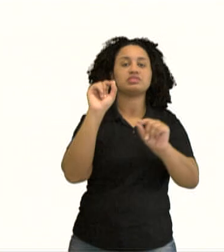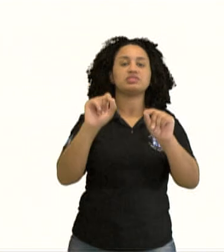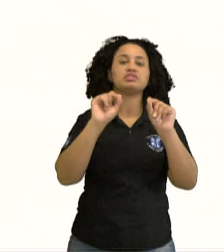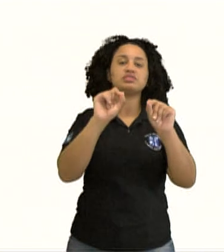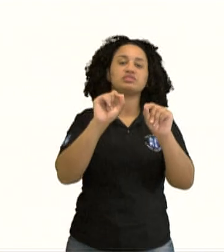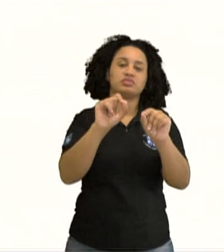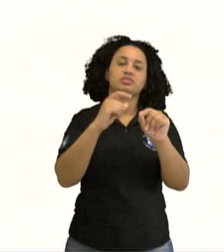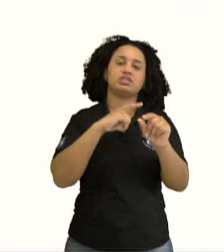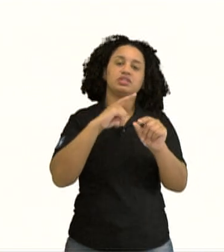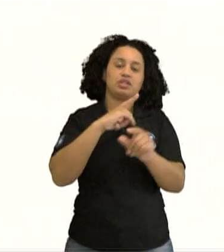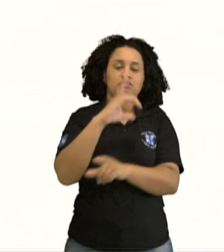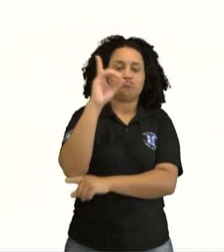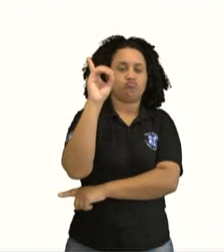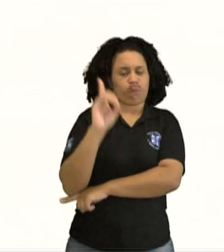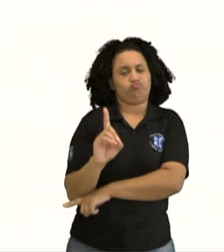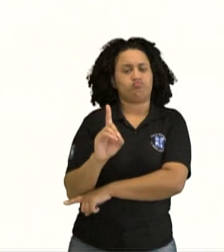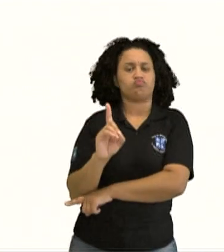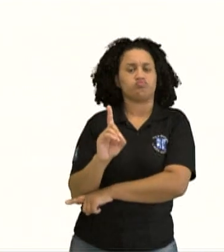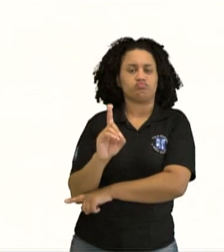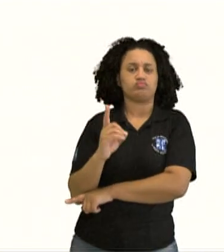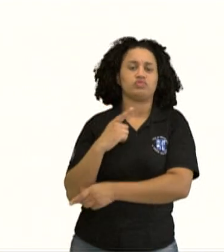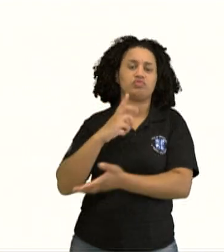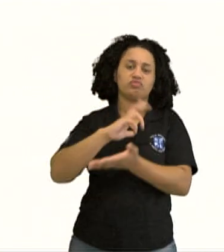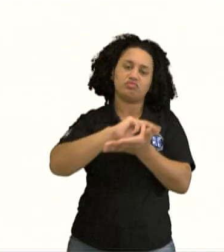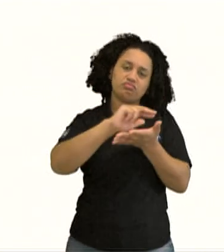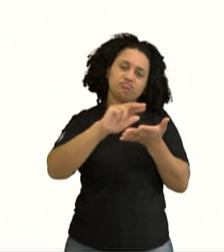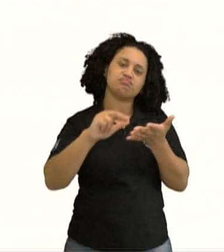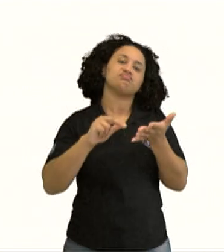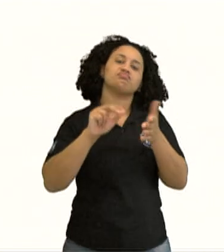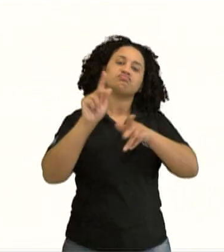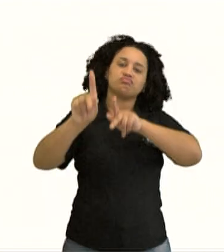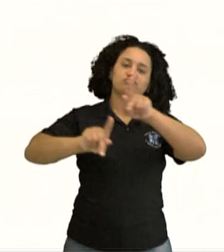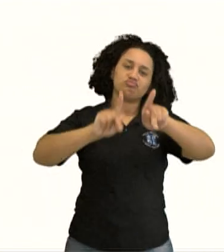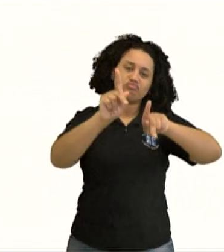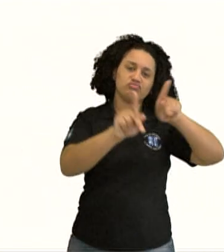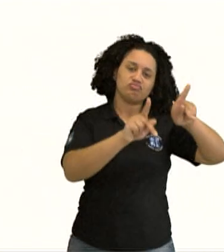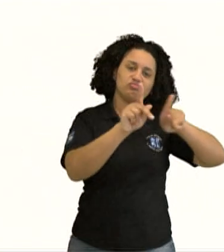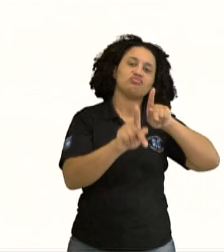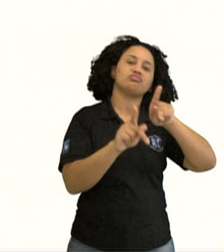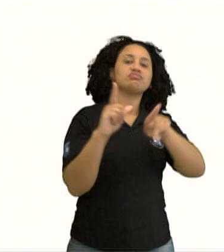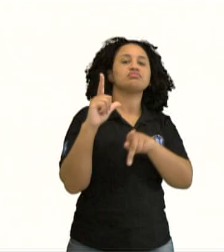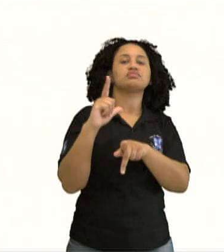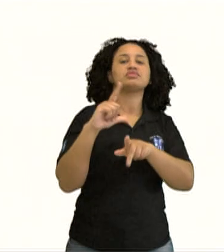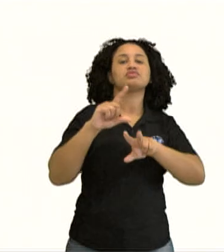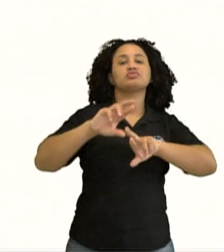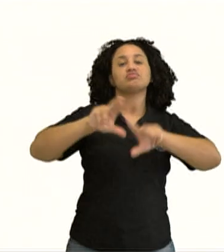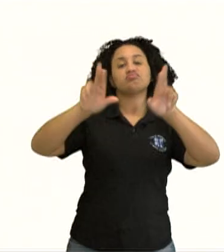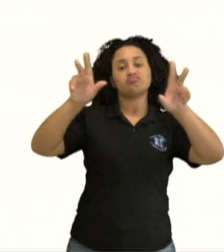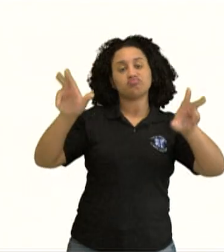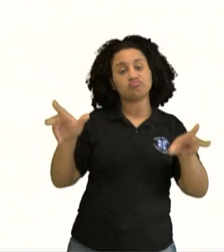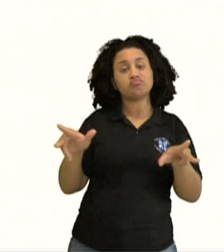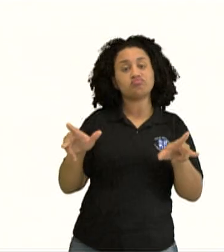na defesa dos direitos de diversas populações consideradas diferentes.